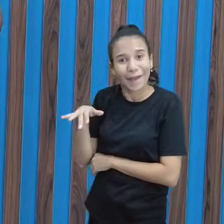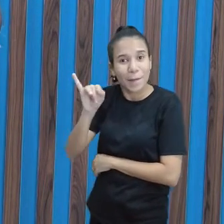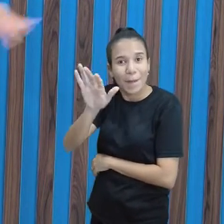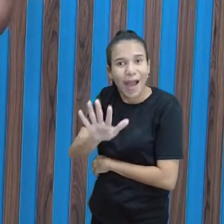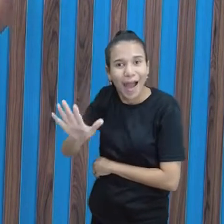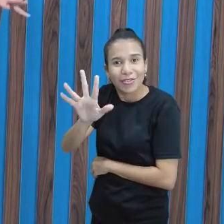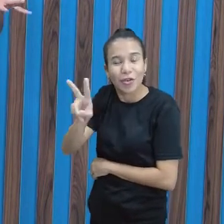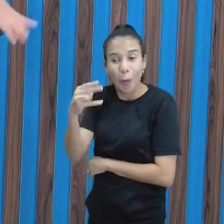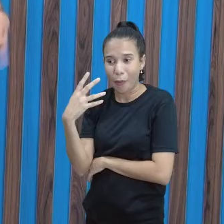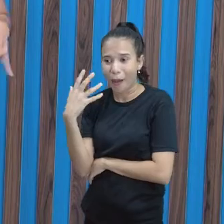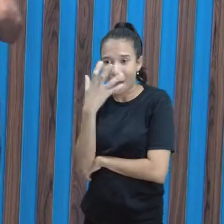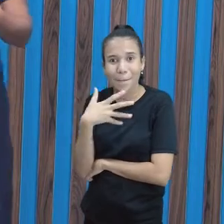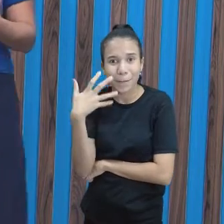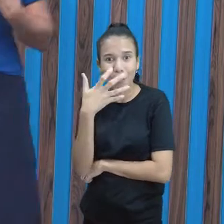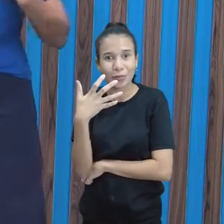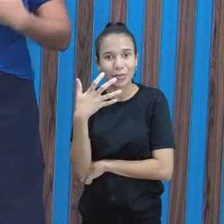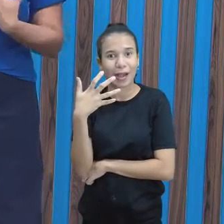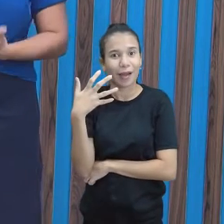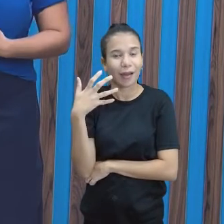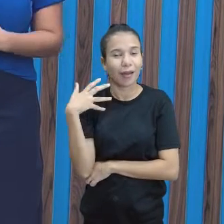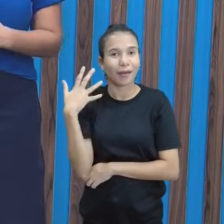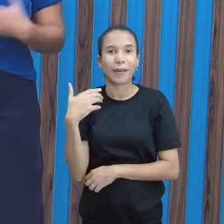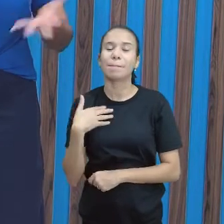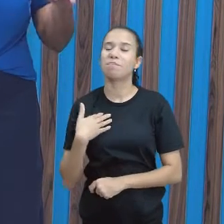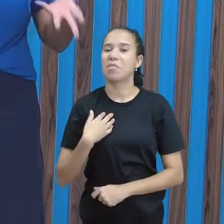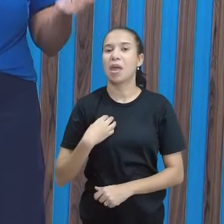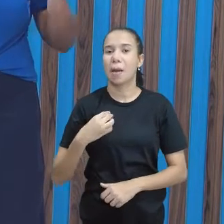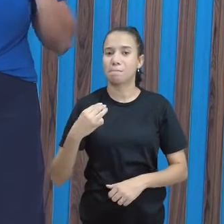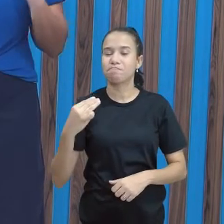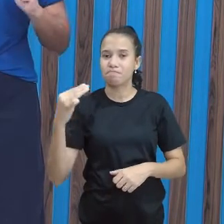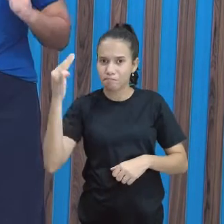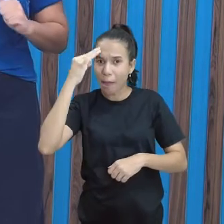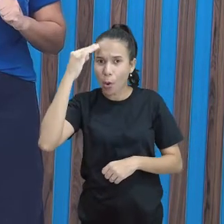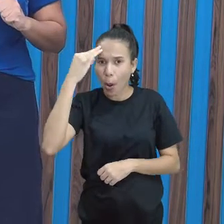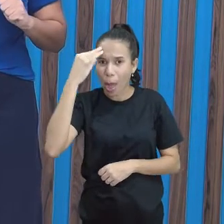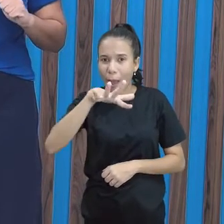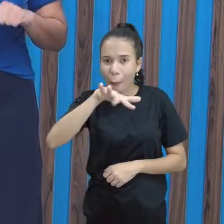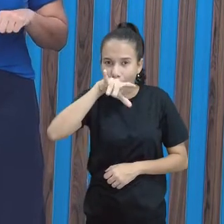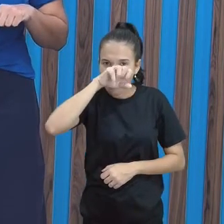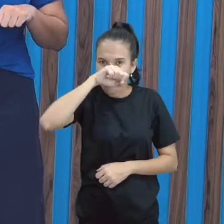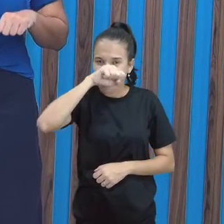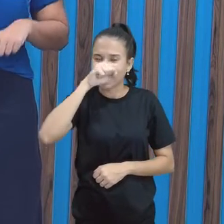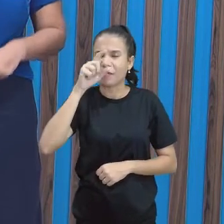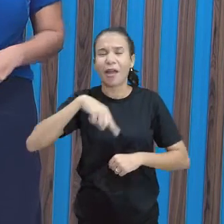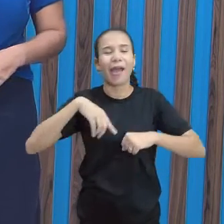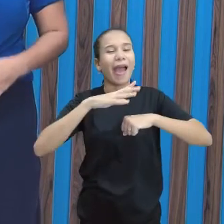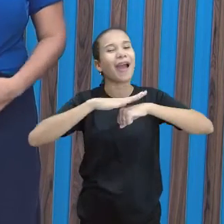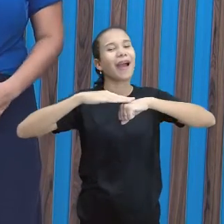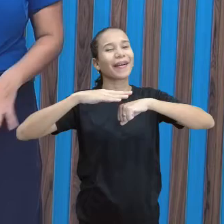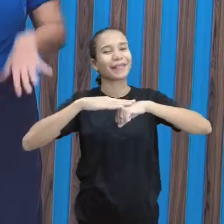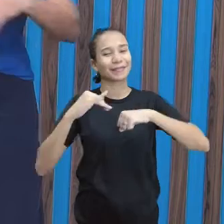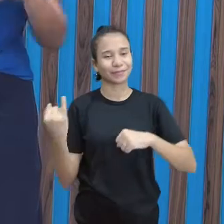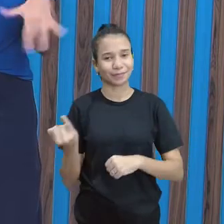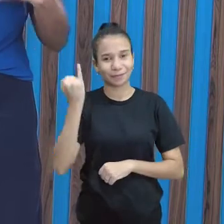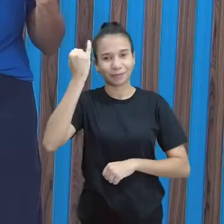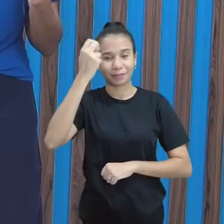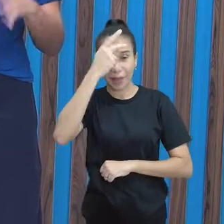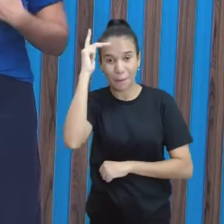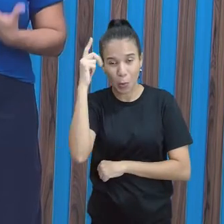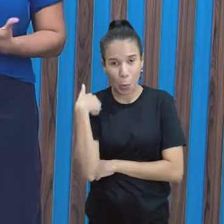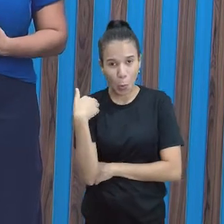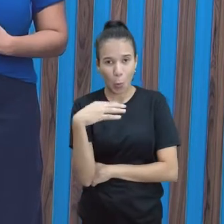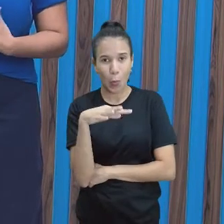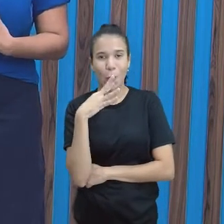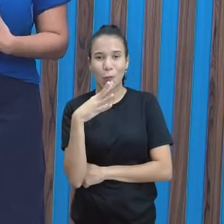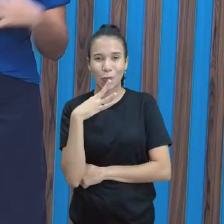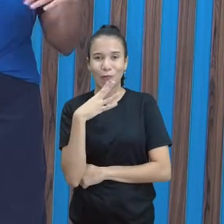música. Eu tenho uma memória olfativa, afetiva muito importante. Então, assim, as pessoas que eu